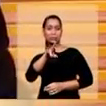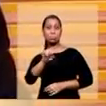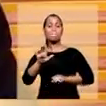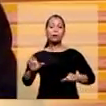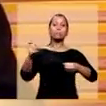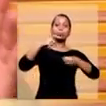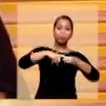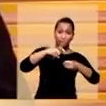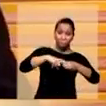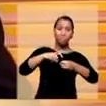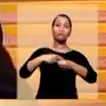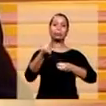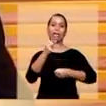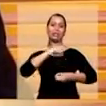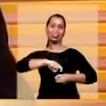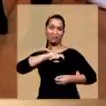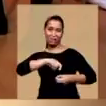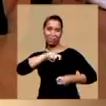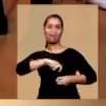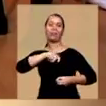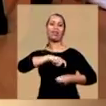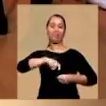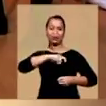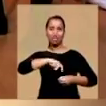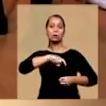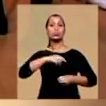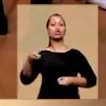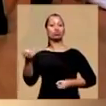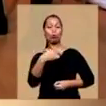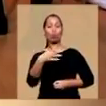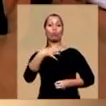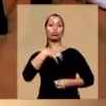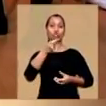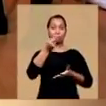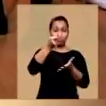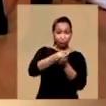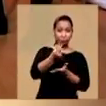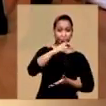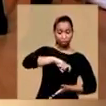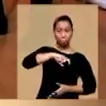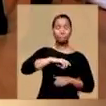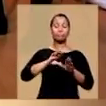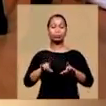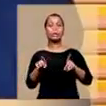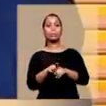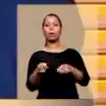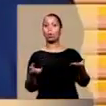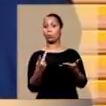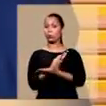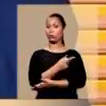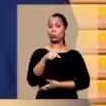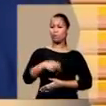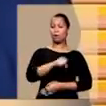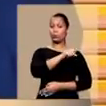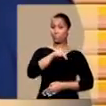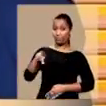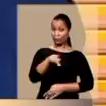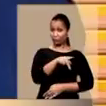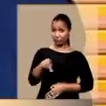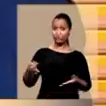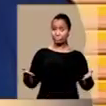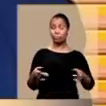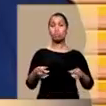para readequar essas faixas salariais. Esse novo orçamento. Esse novo orçamento, não é? Isso daí acontece até na nossa área de docência,